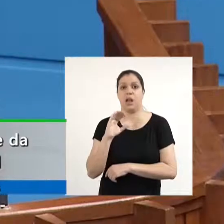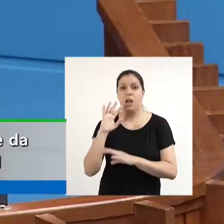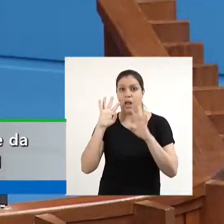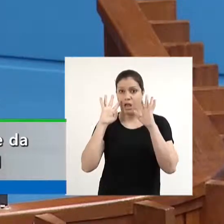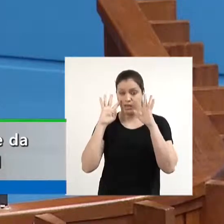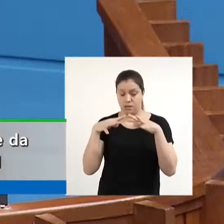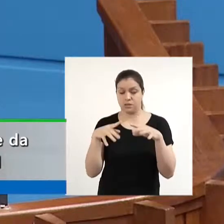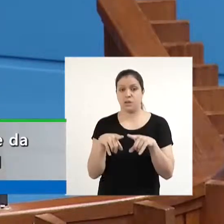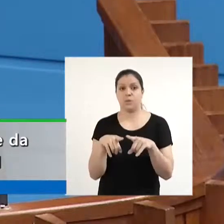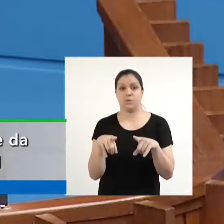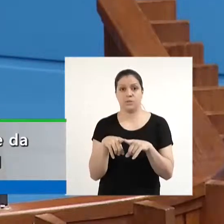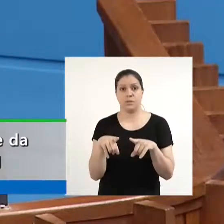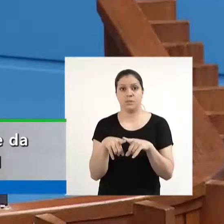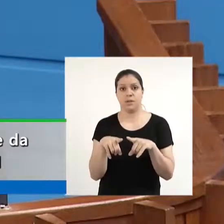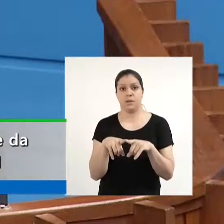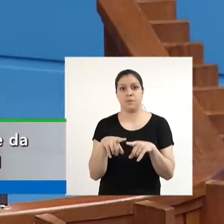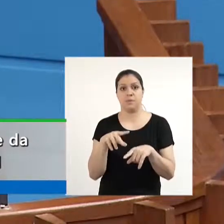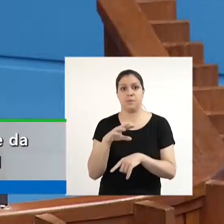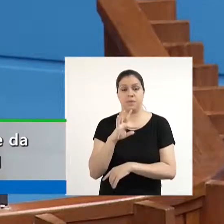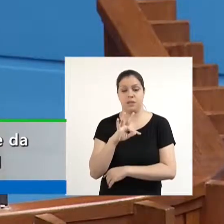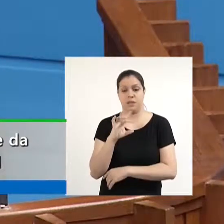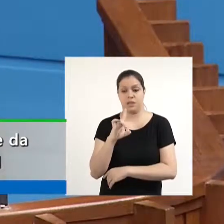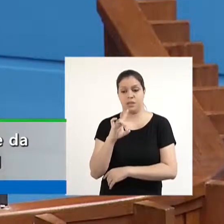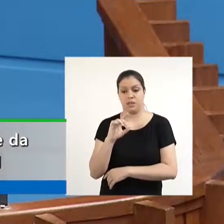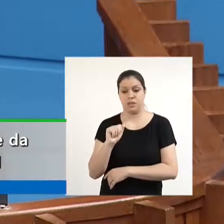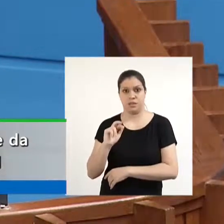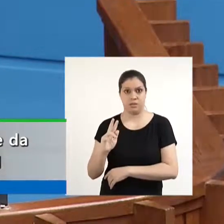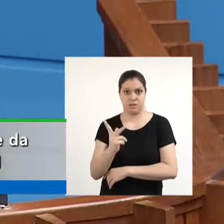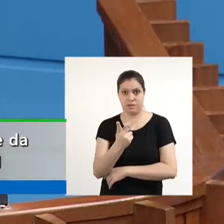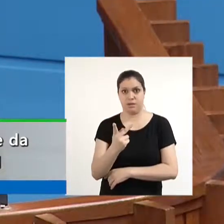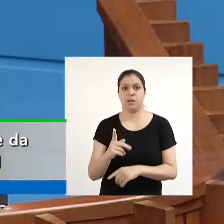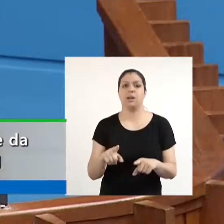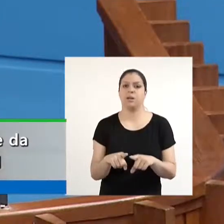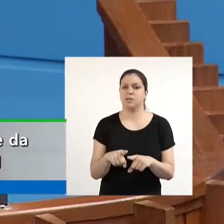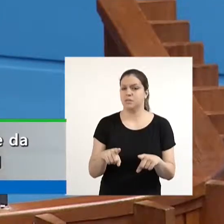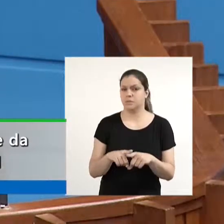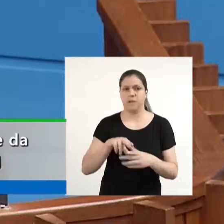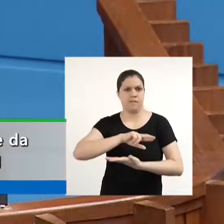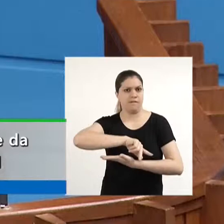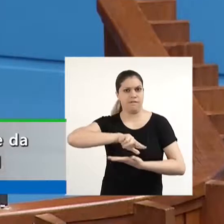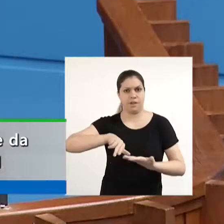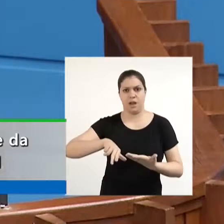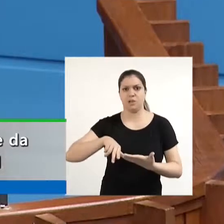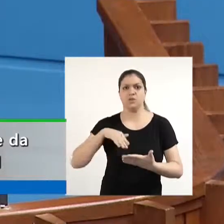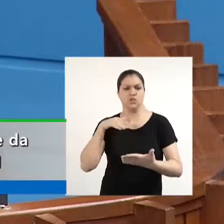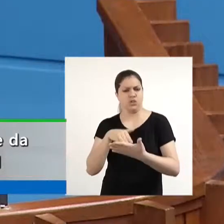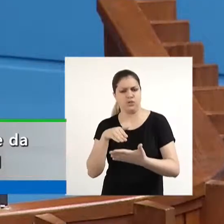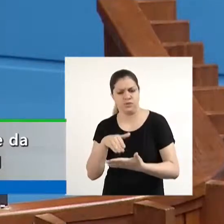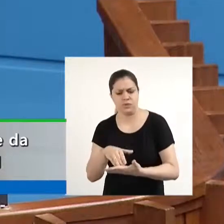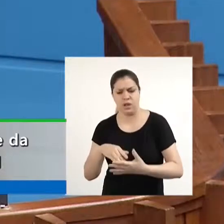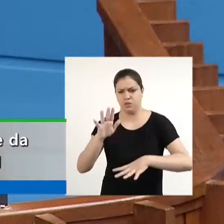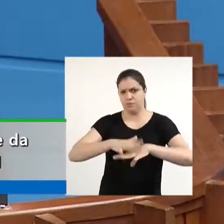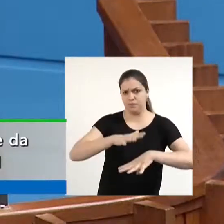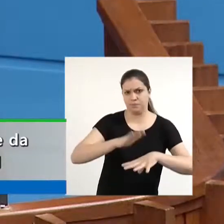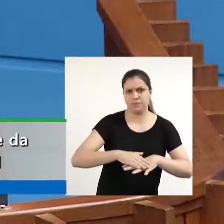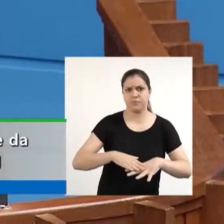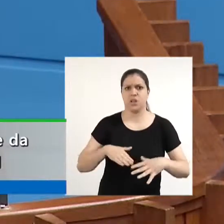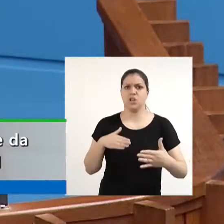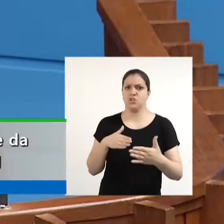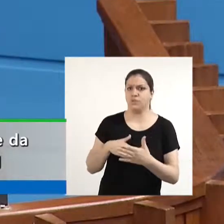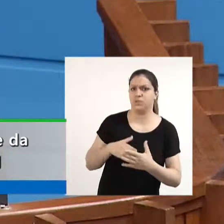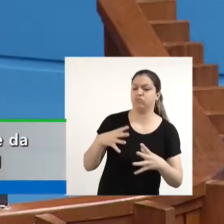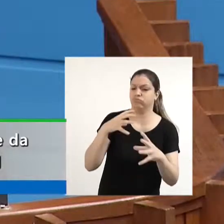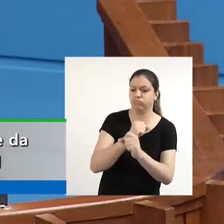dislexia, descalculia, desortografia, entre outros diagnósticos que não se caracterizam por